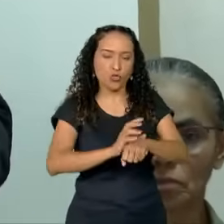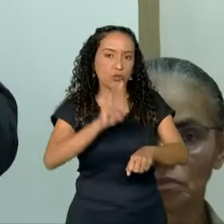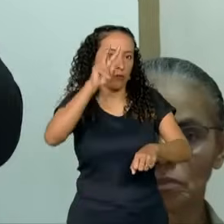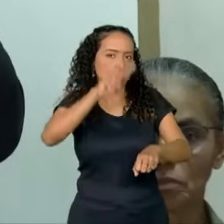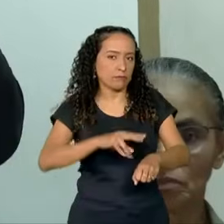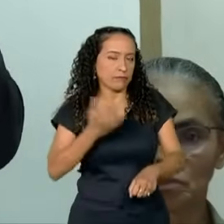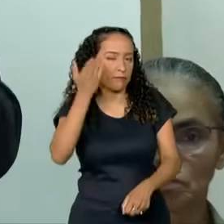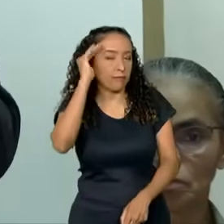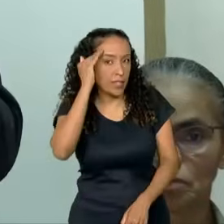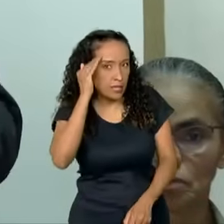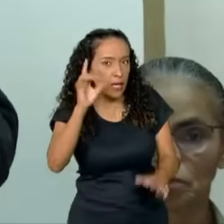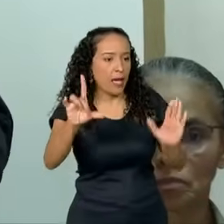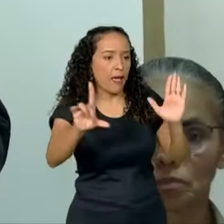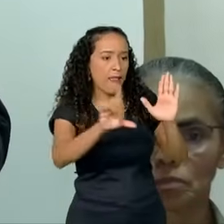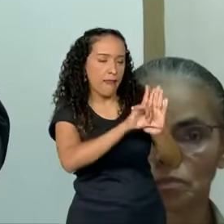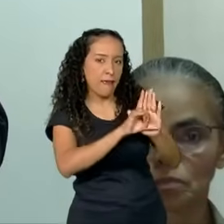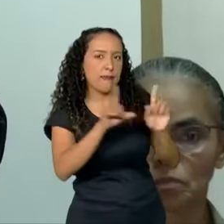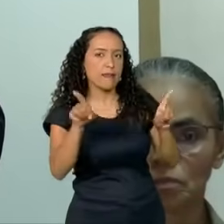leis,